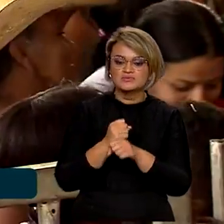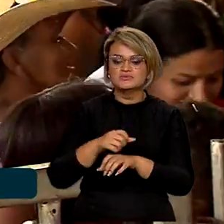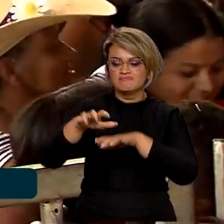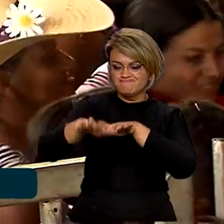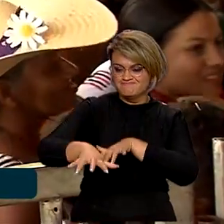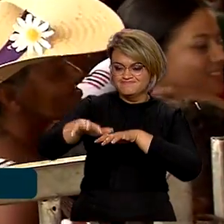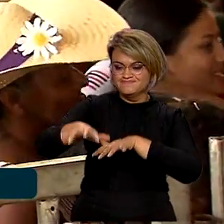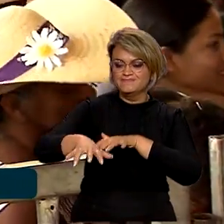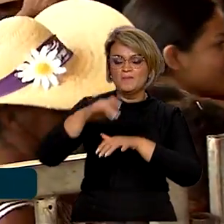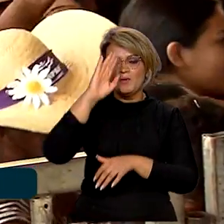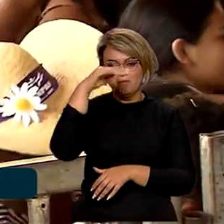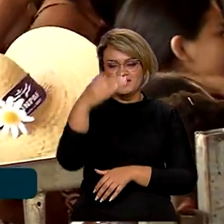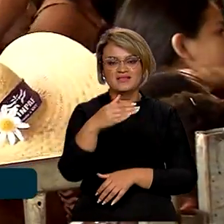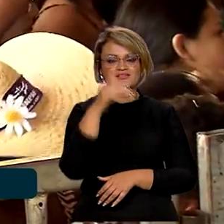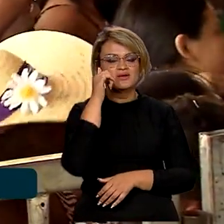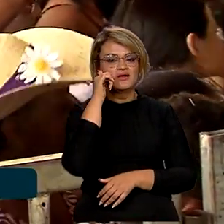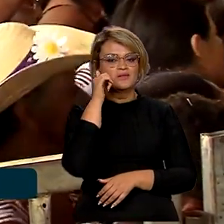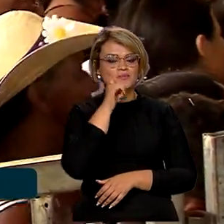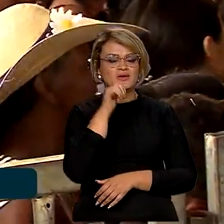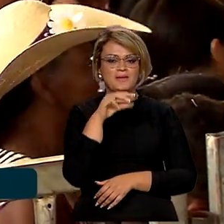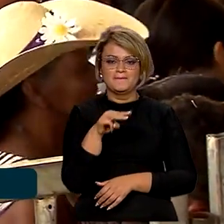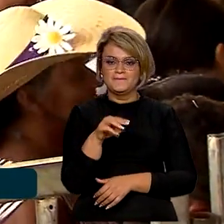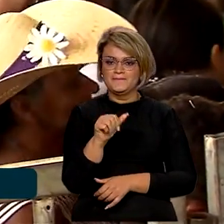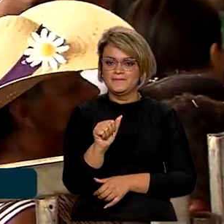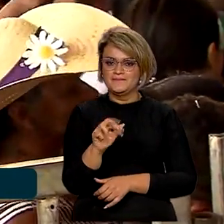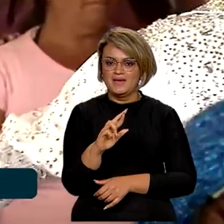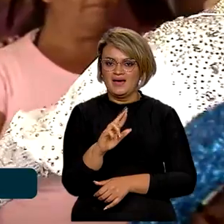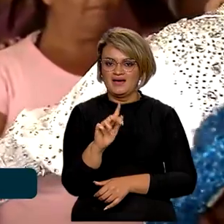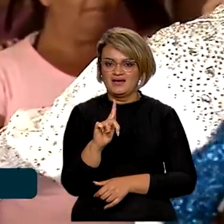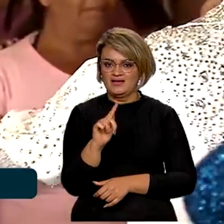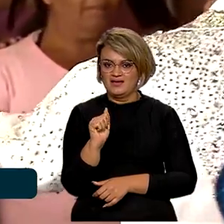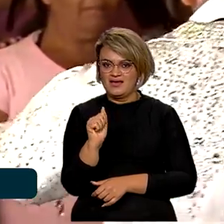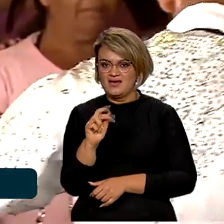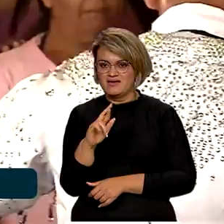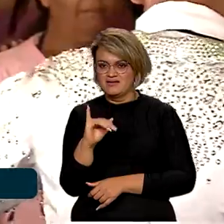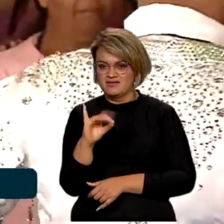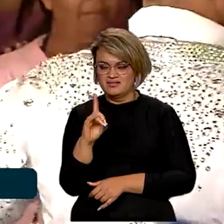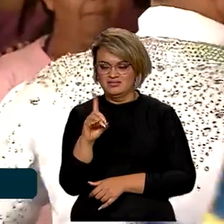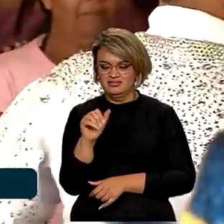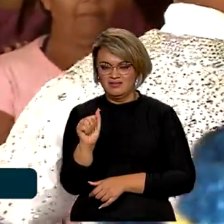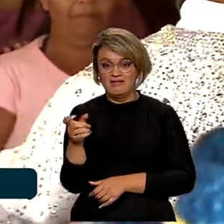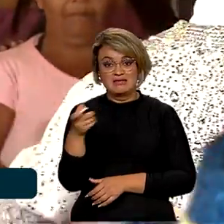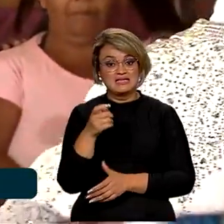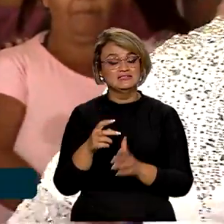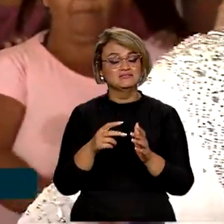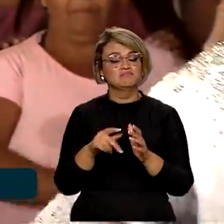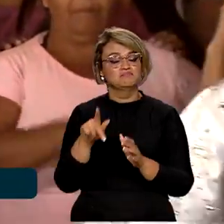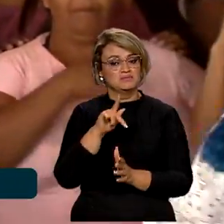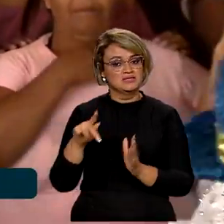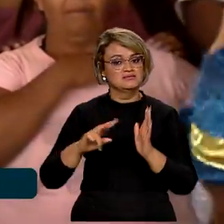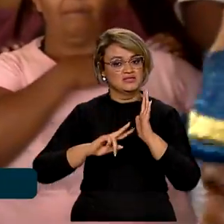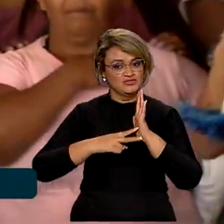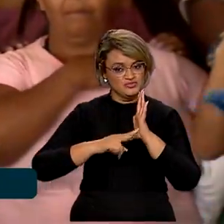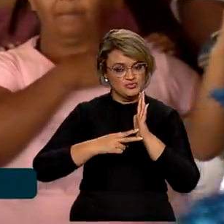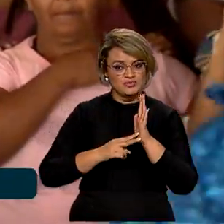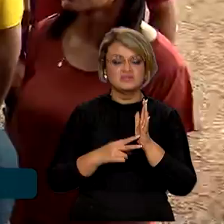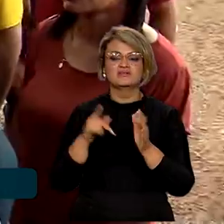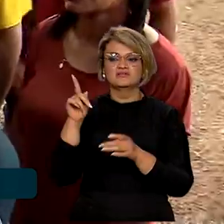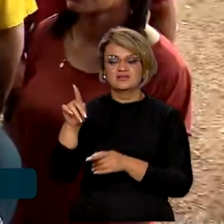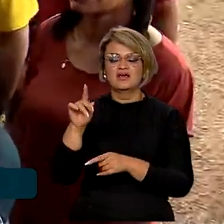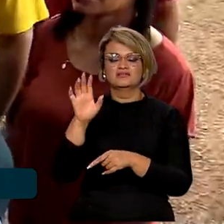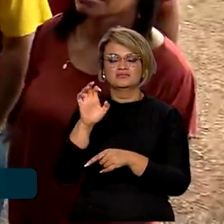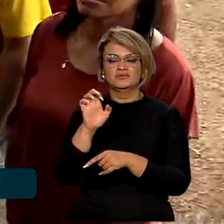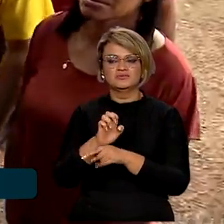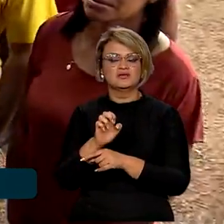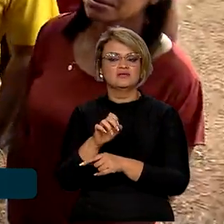marcha é uma homenagem a Margarida Maria Alves, ex-presidente do Sindicato dos Trabalhadores Rurais de Alagoa Grande, na Paraíba,